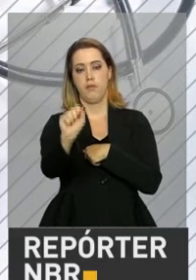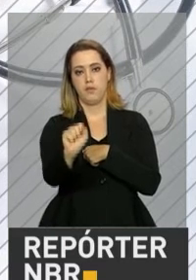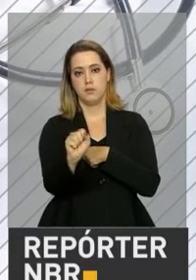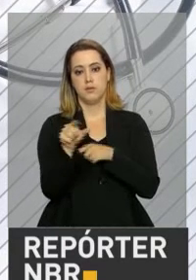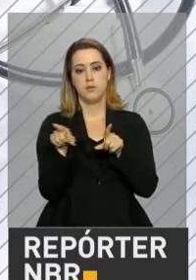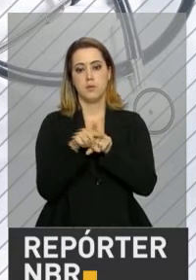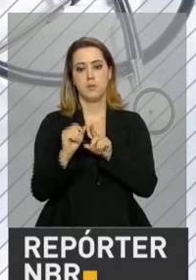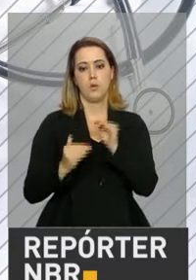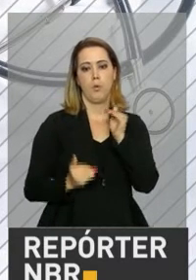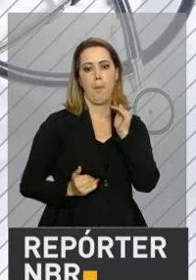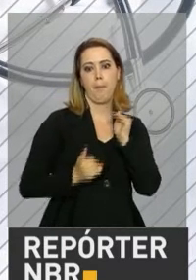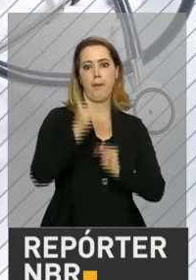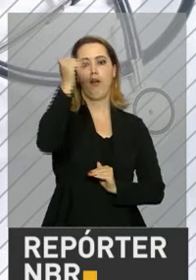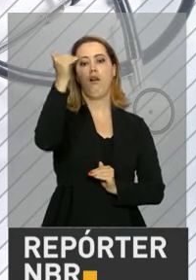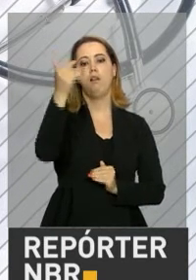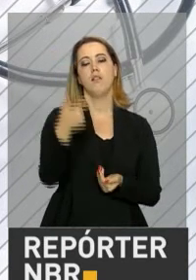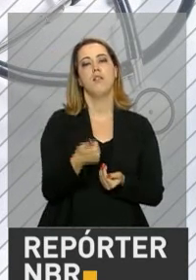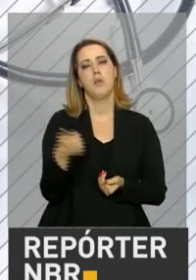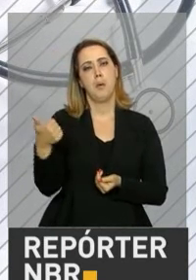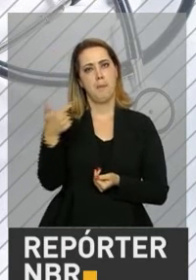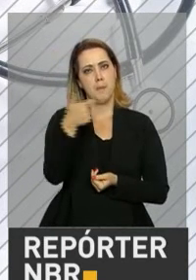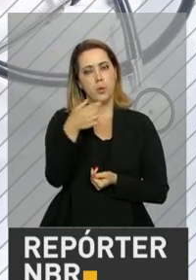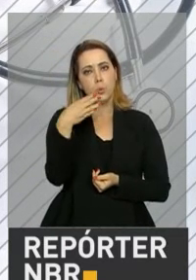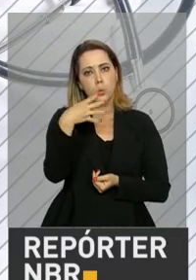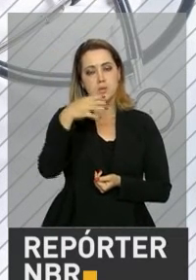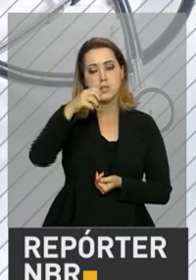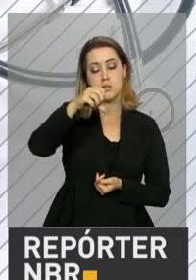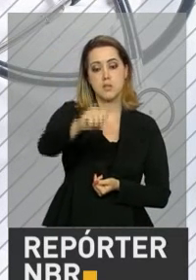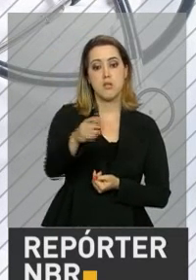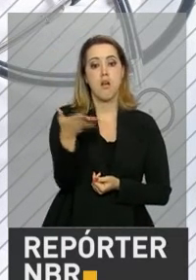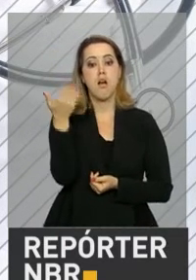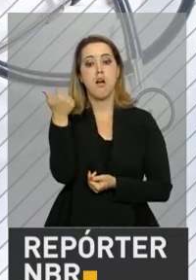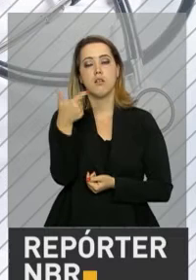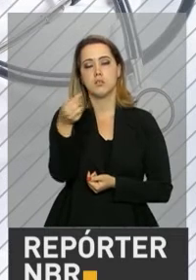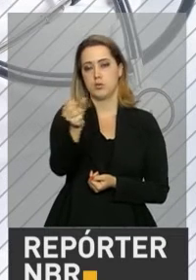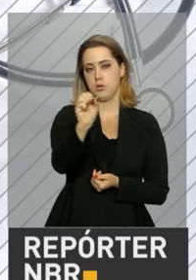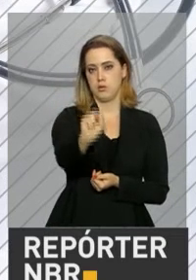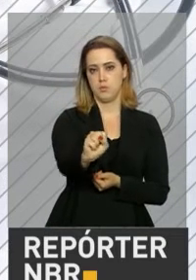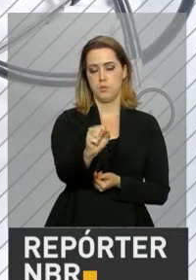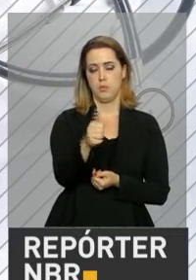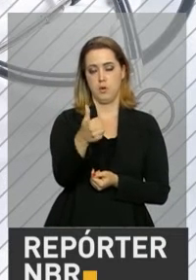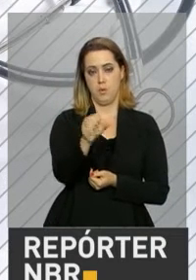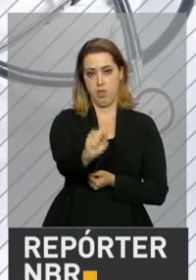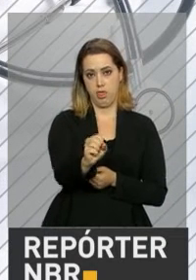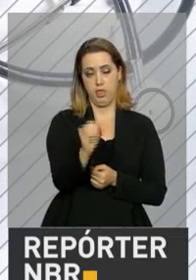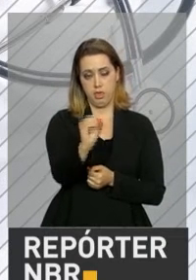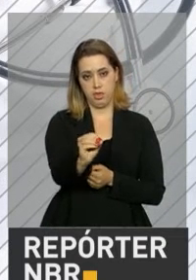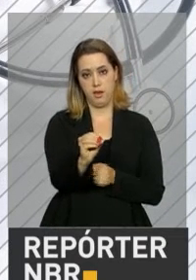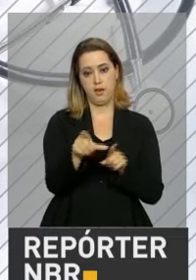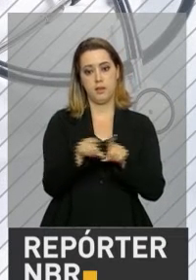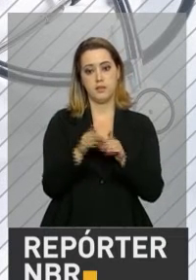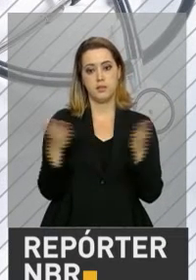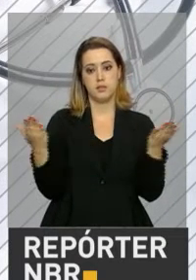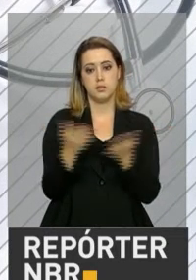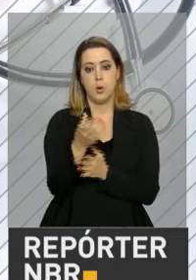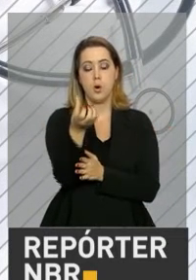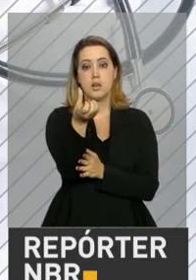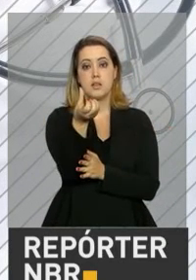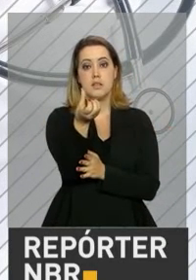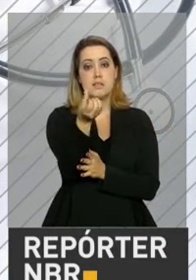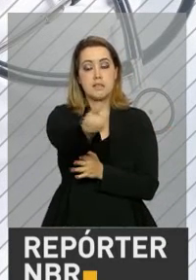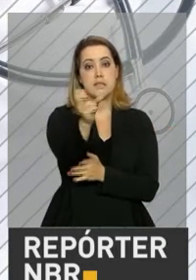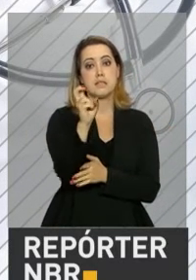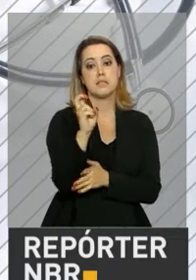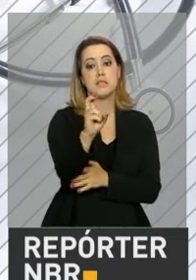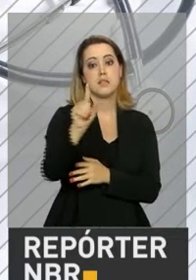249 casos em 2010 para 65 1878 em 2015 um aumento